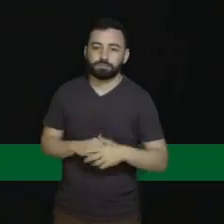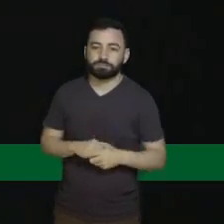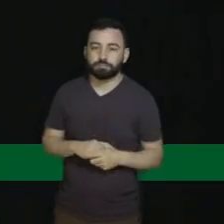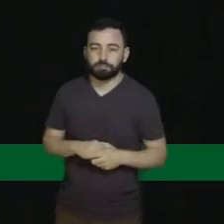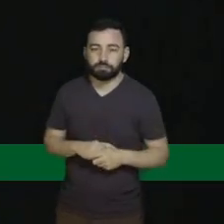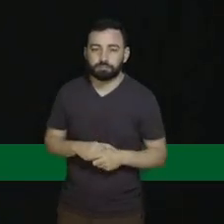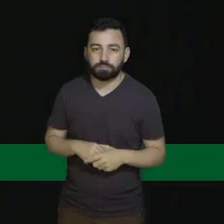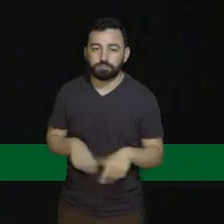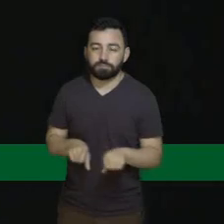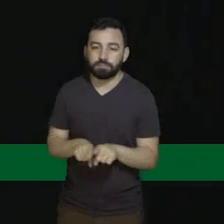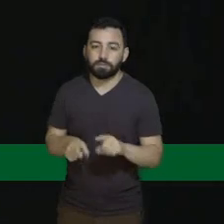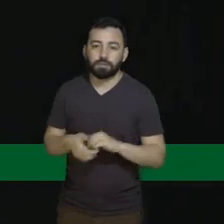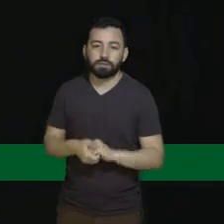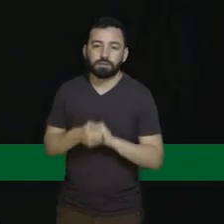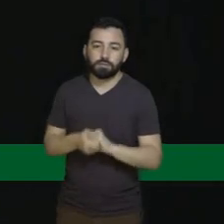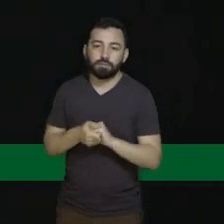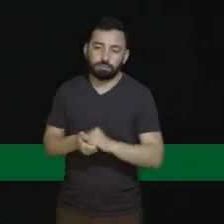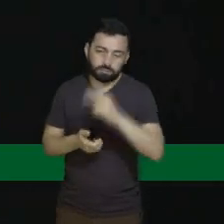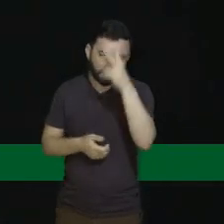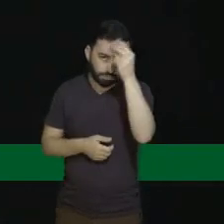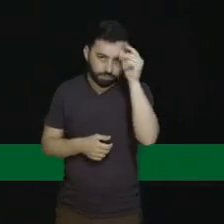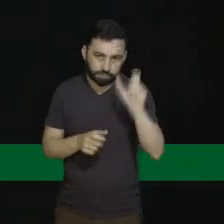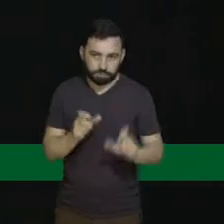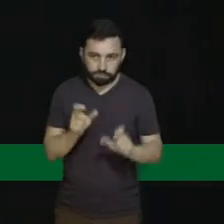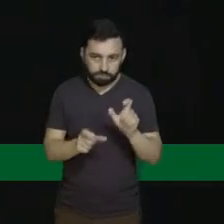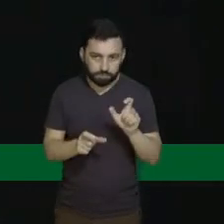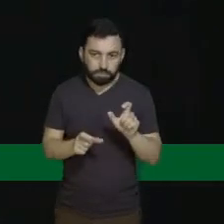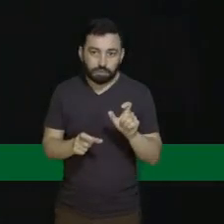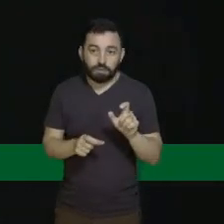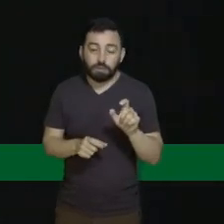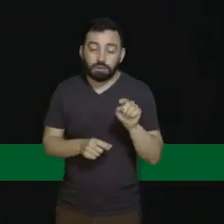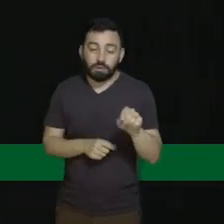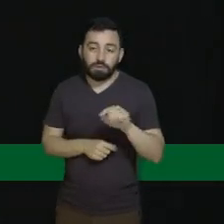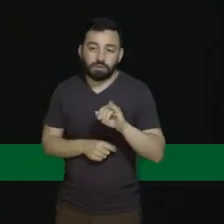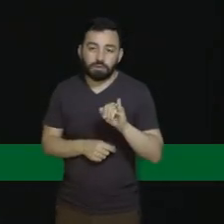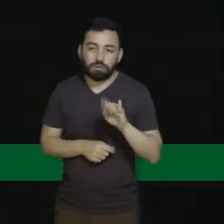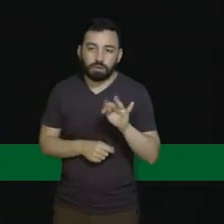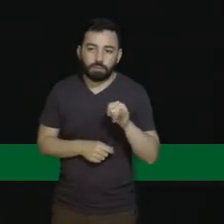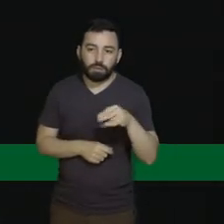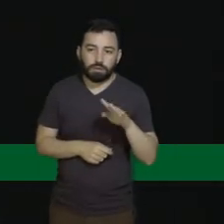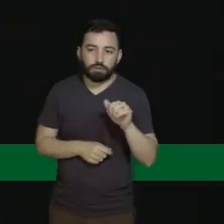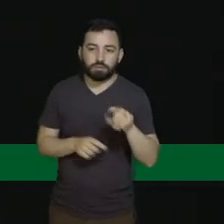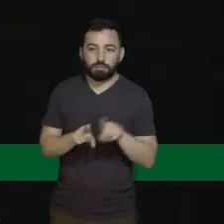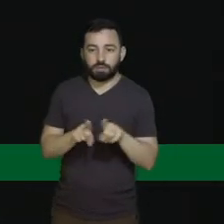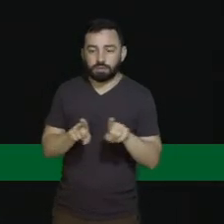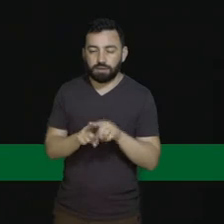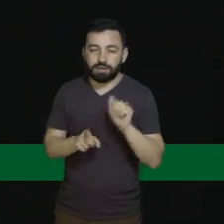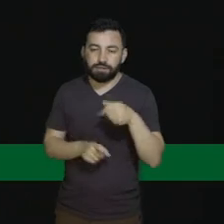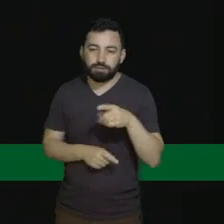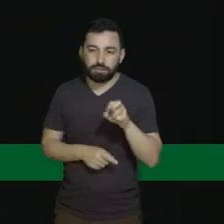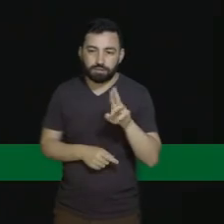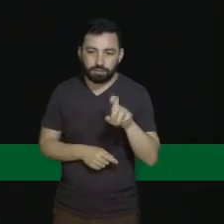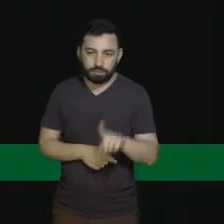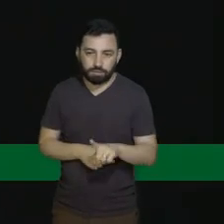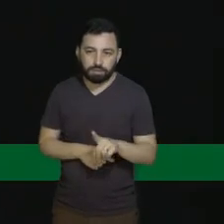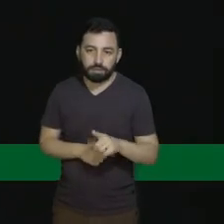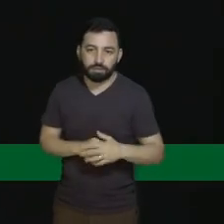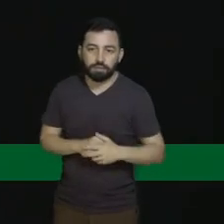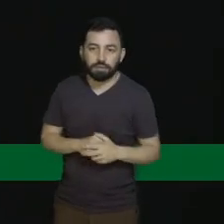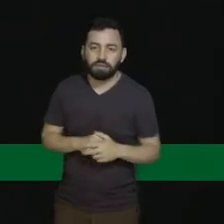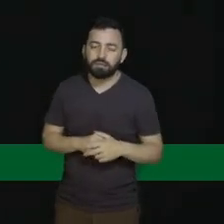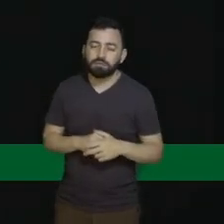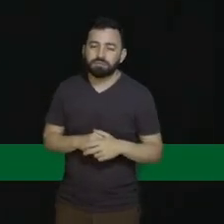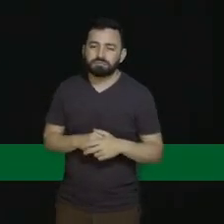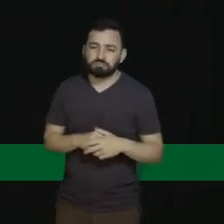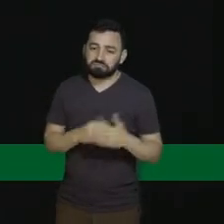Quero cumprimentar o prefeito Itamar Agnoletto e ao vereador André Kowaleski, em nome dos